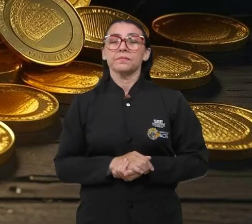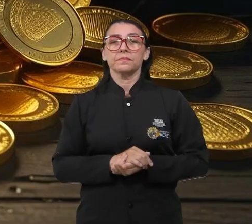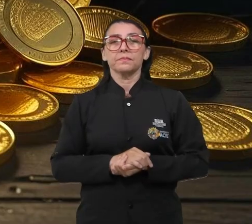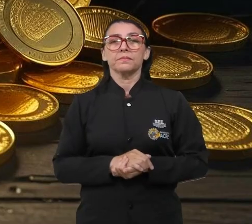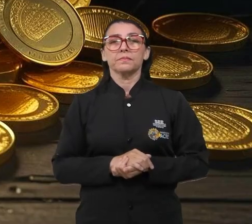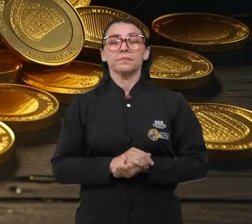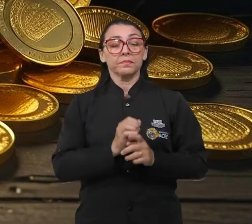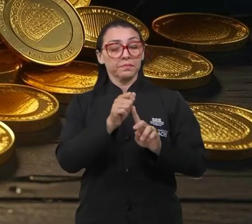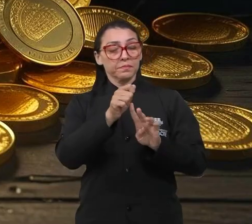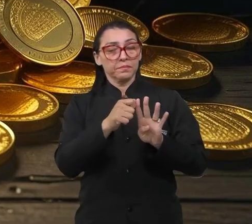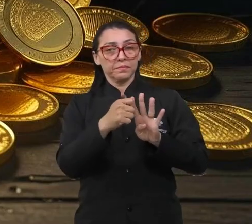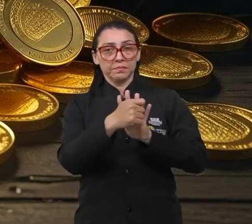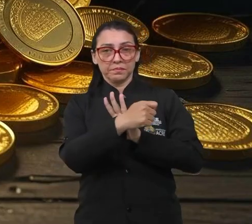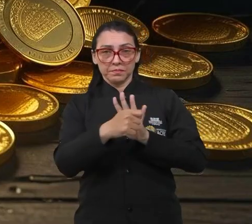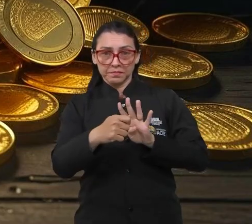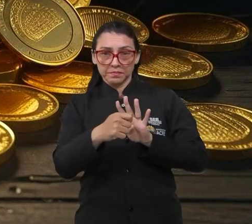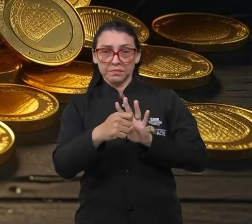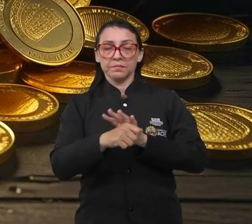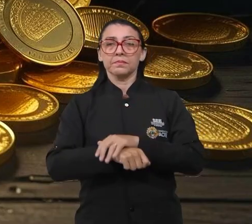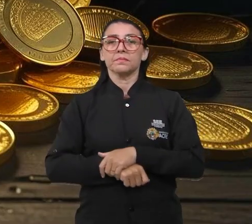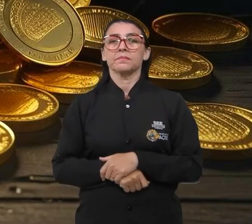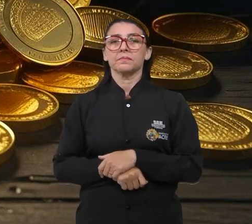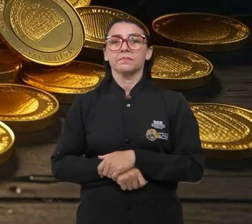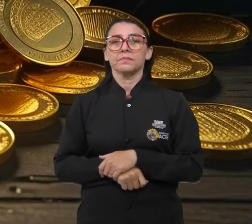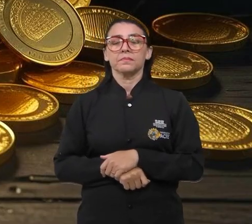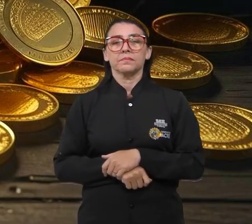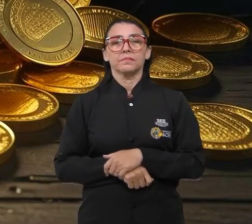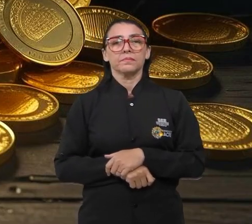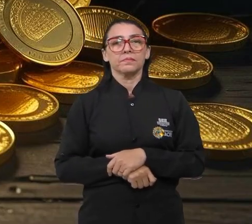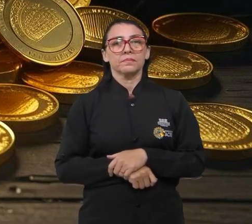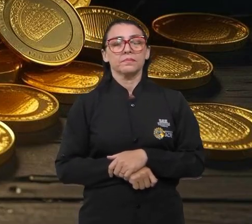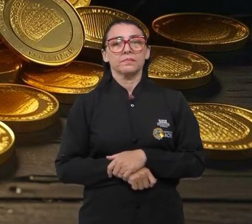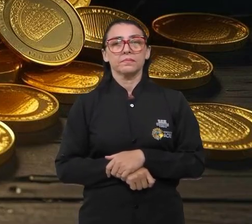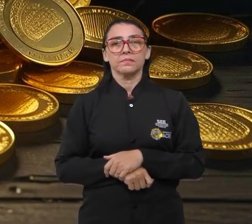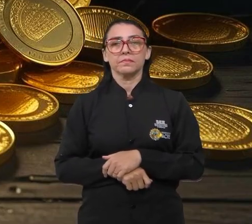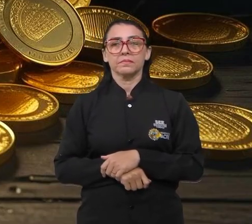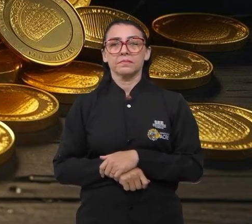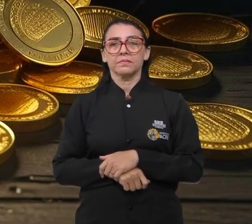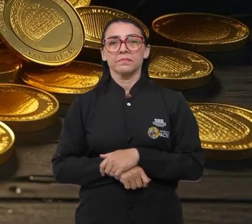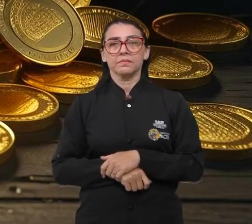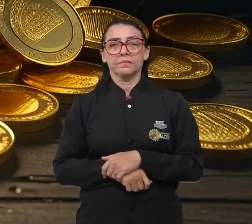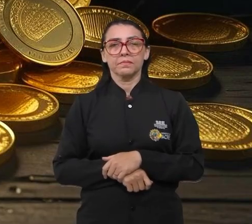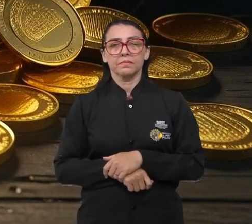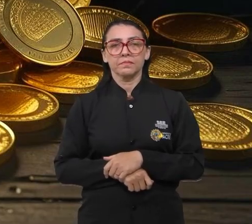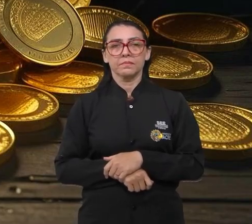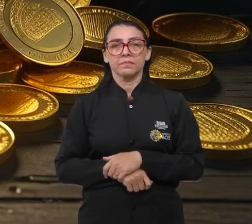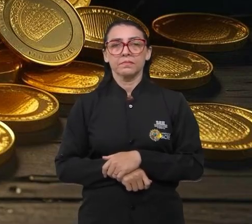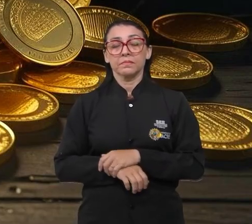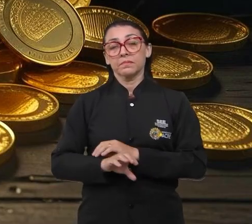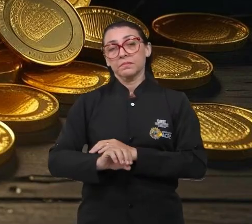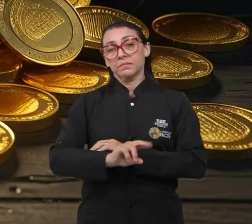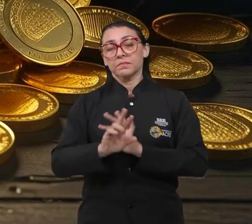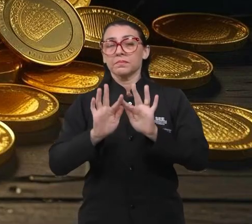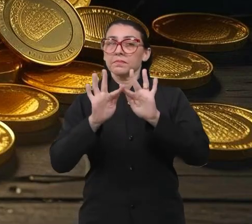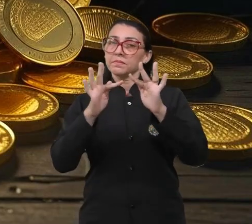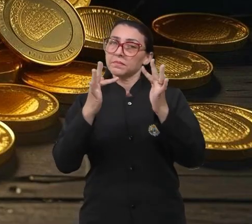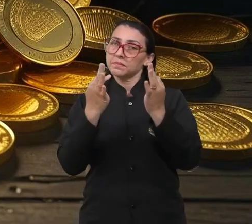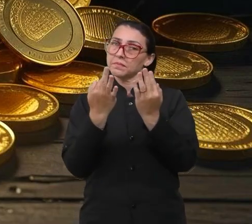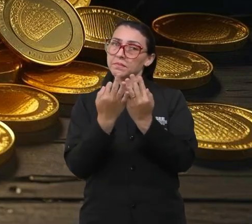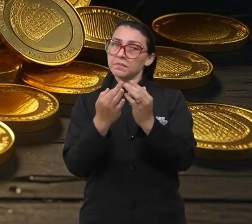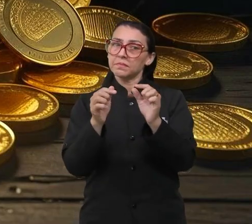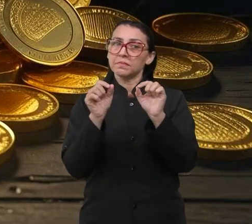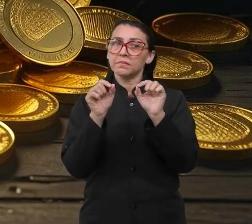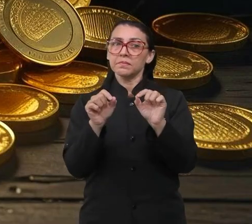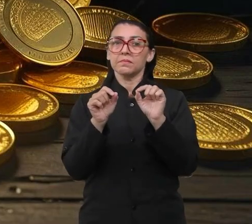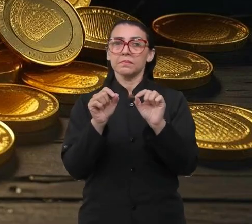forma mensal. Então, todos os meses, você tem aquela renda que é recebida por um indivíduo ou família, que vai ser o quê?